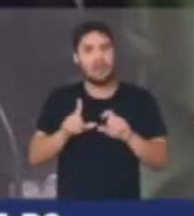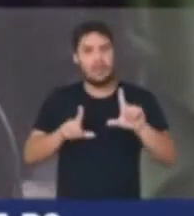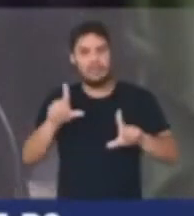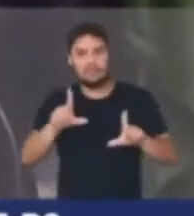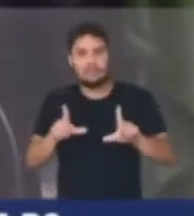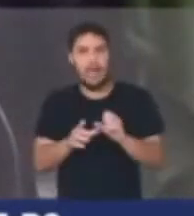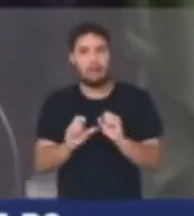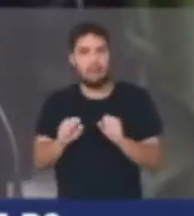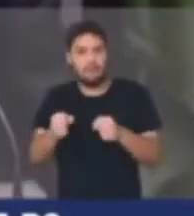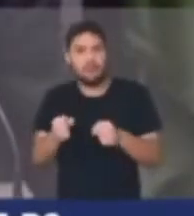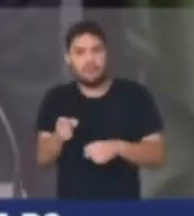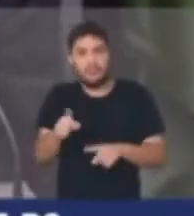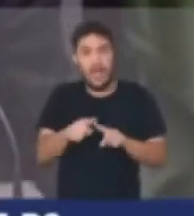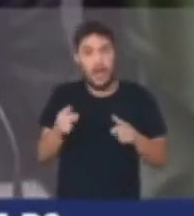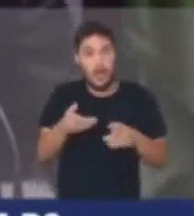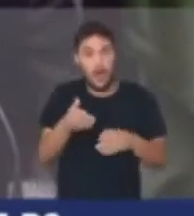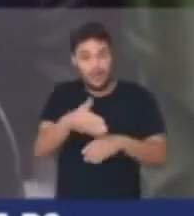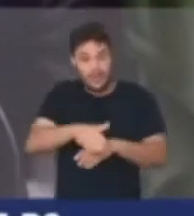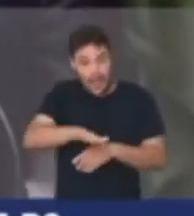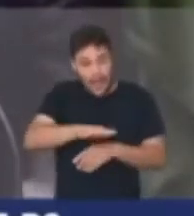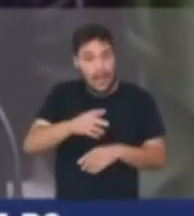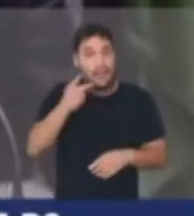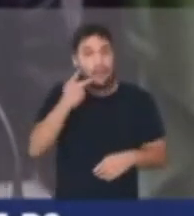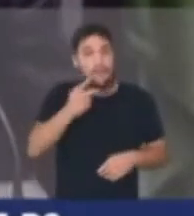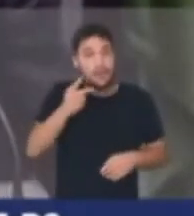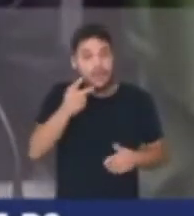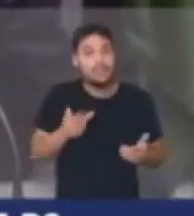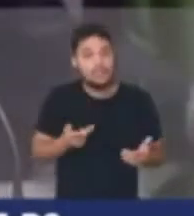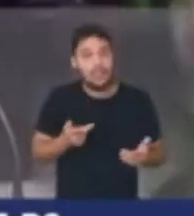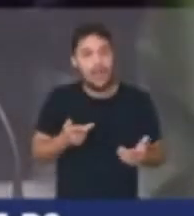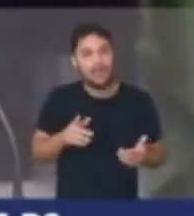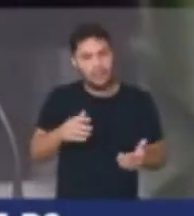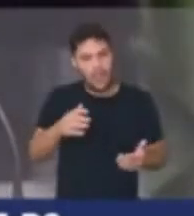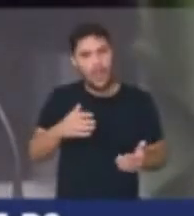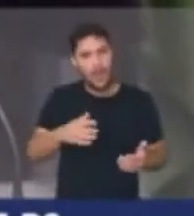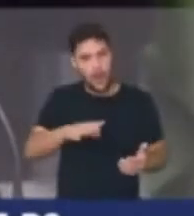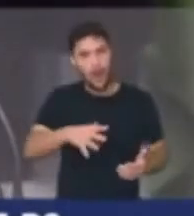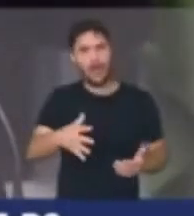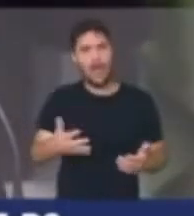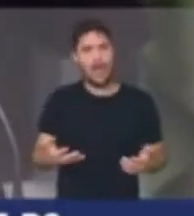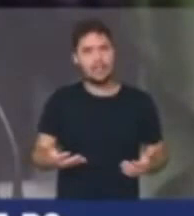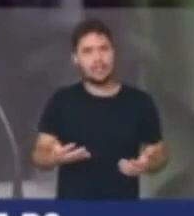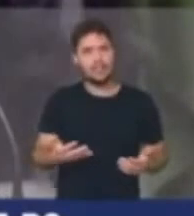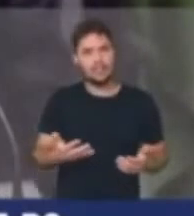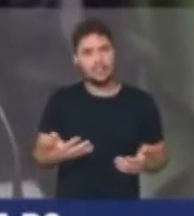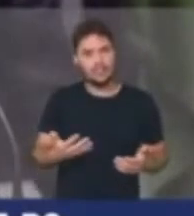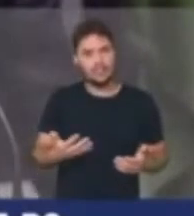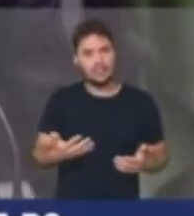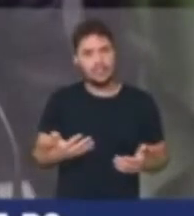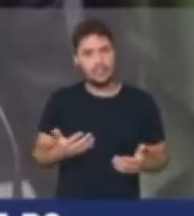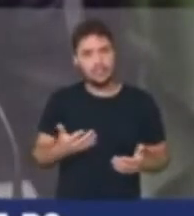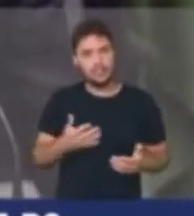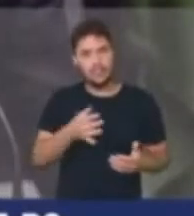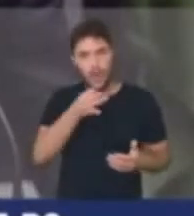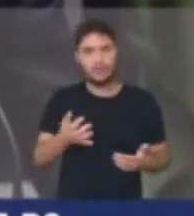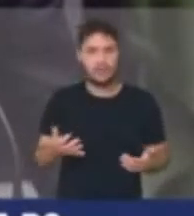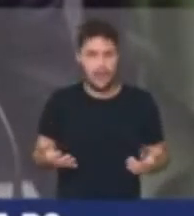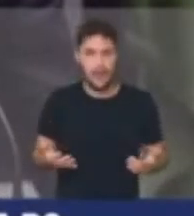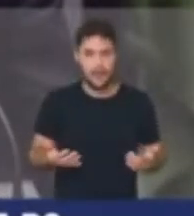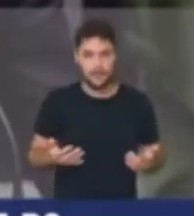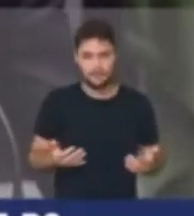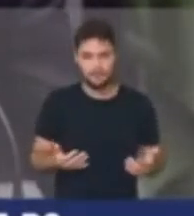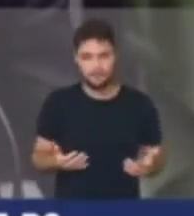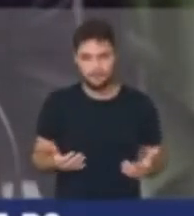agora vieram para o mundo da política. Tenham coragem de debater, ouvir o contraditório, senhor presidente, para concluir.